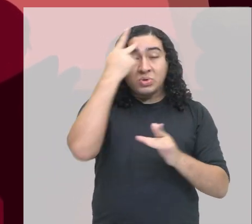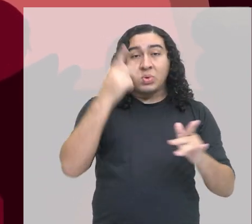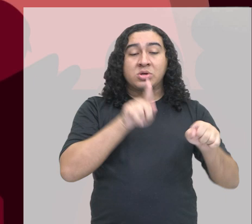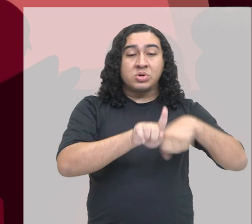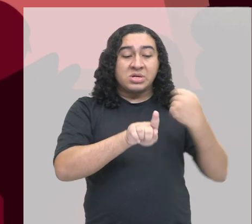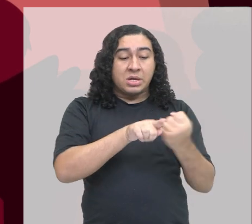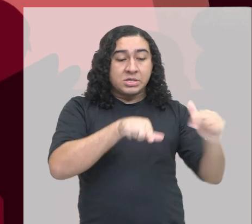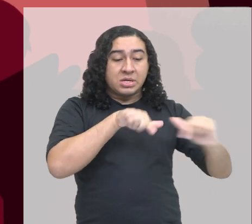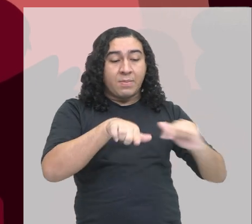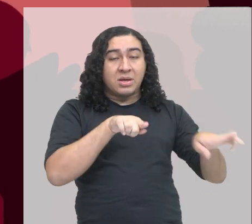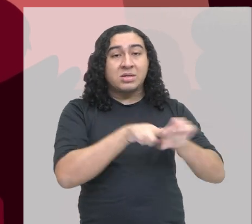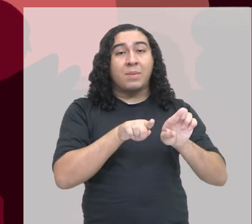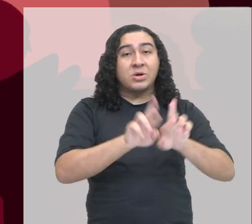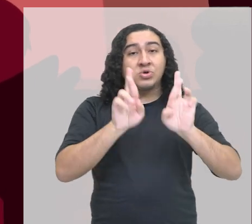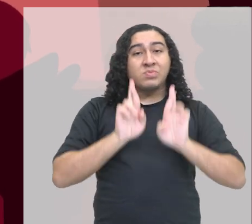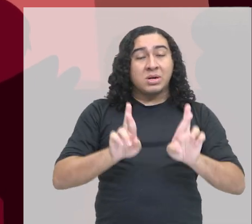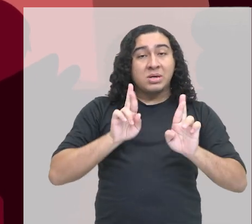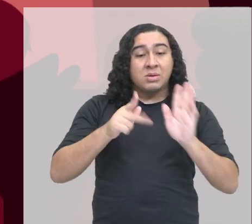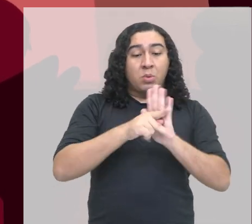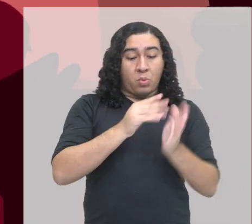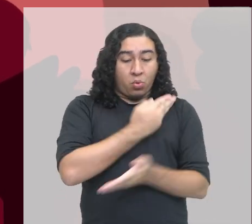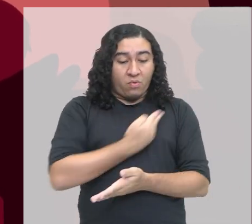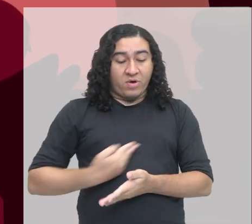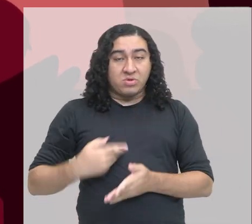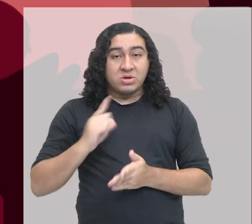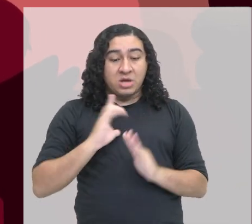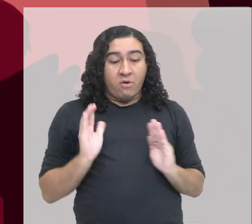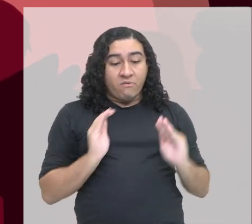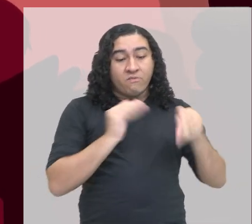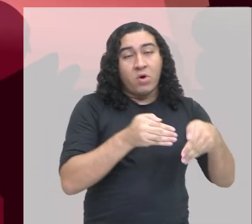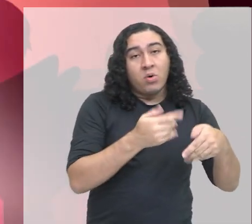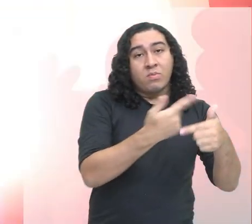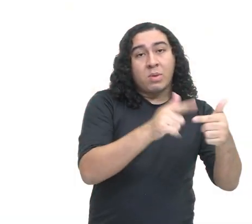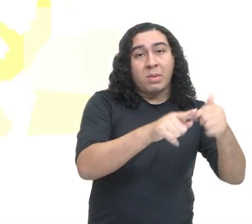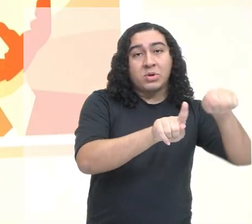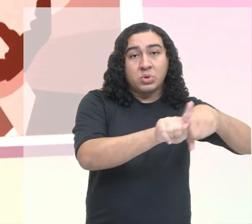de um governo voltado para as causas sociais.